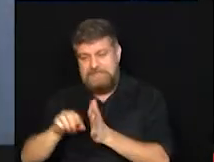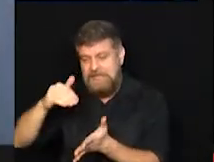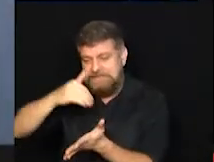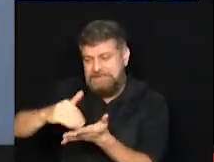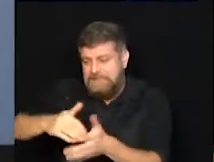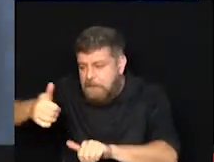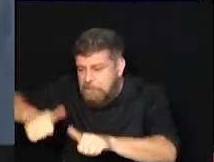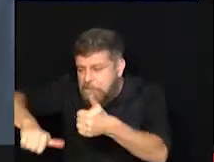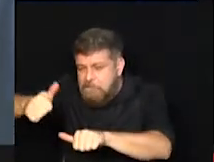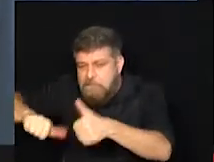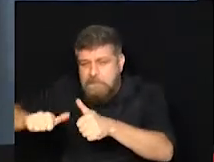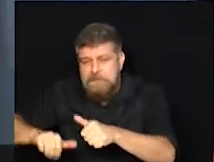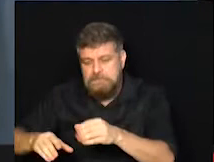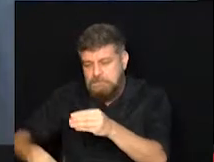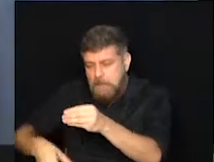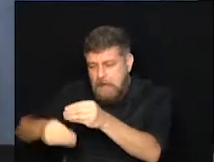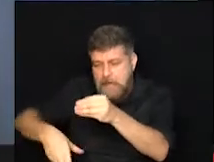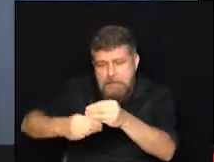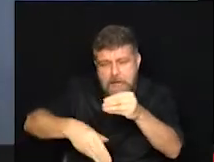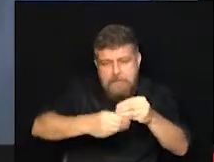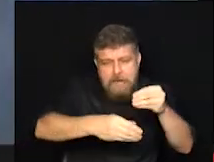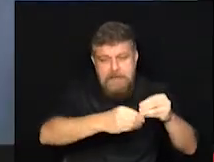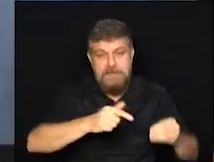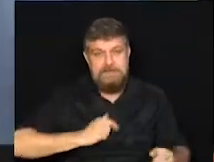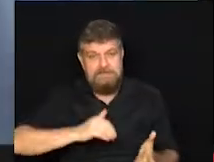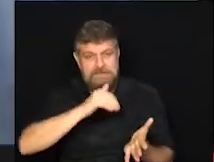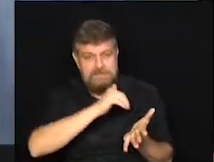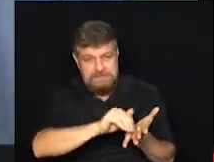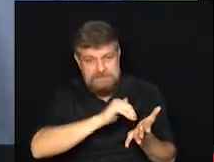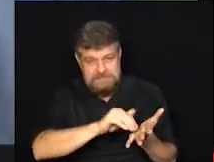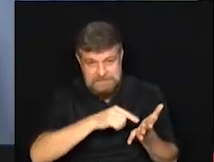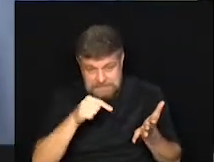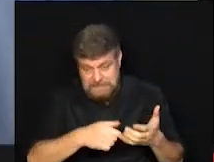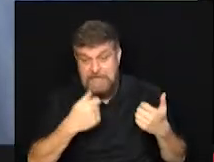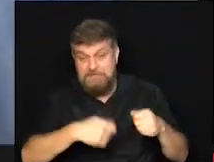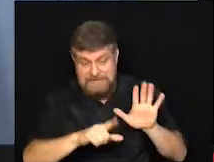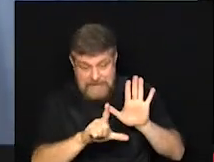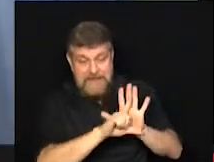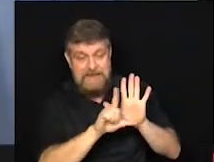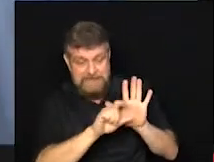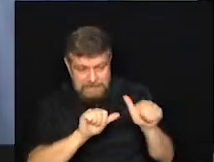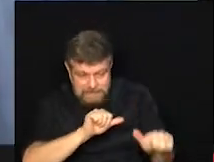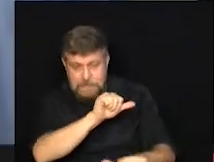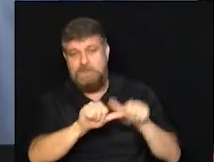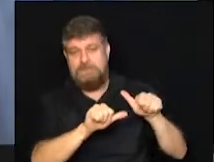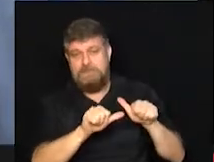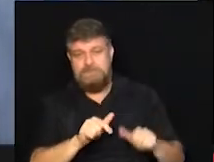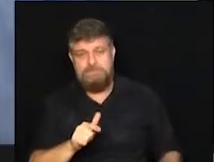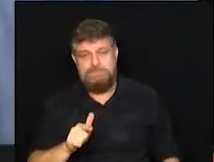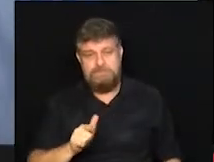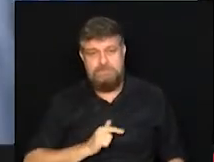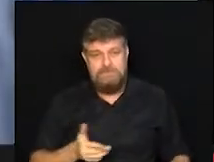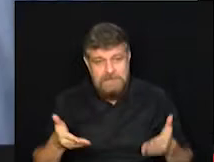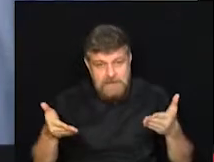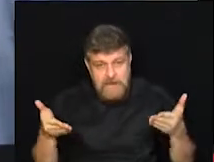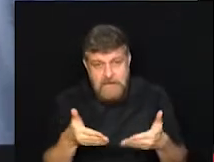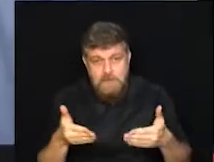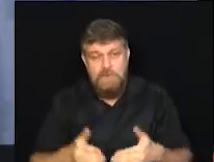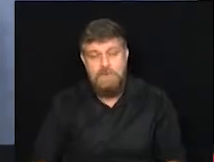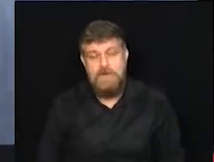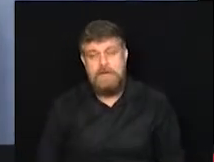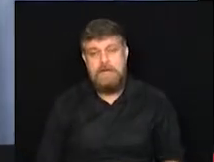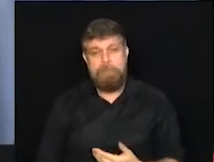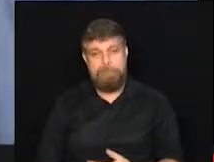secretarias. Então, as secretarias teve a necessidade de mudar também, mas são coisas... Agora, o papel, a